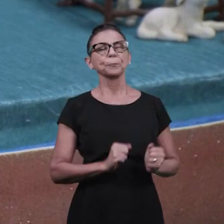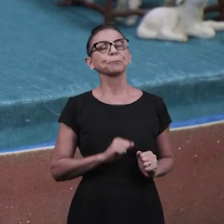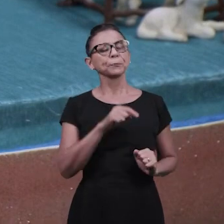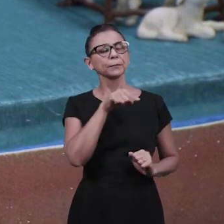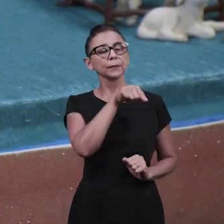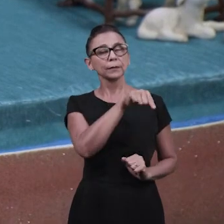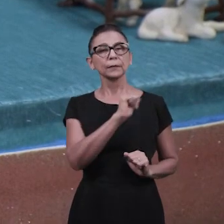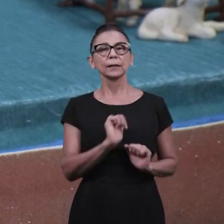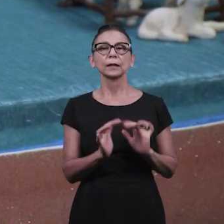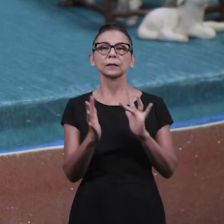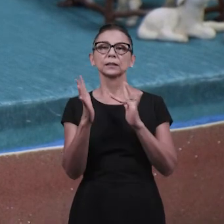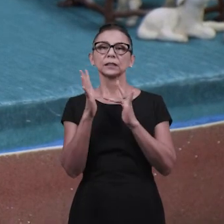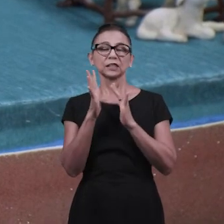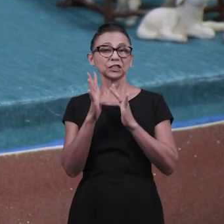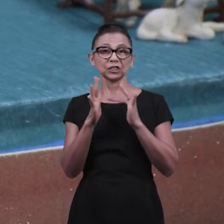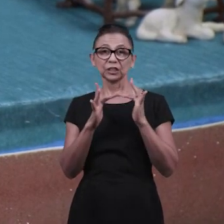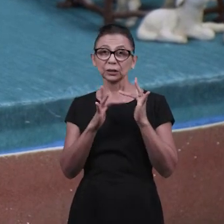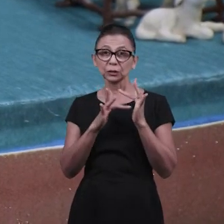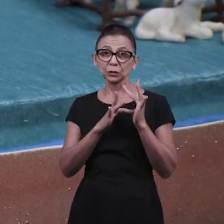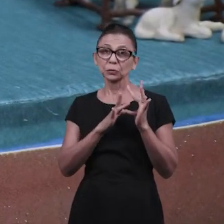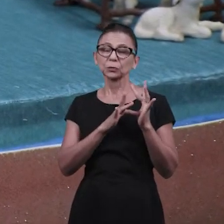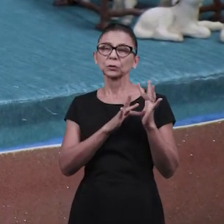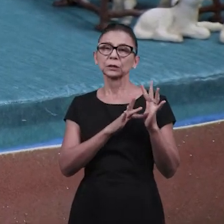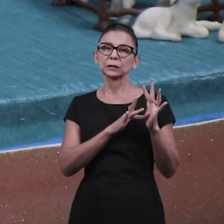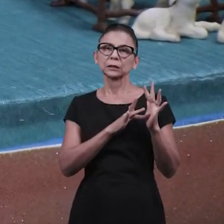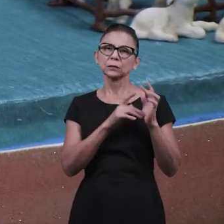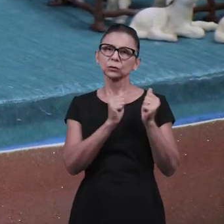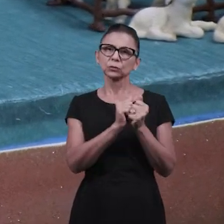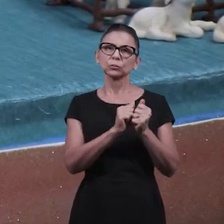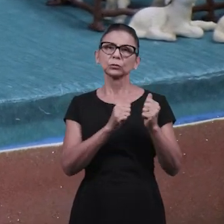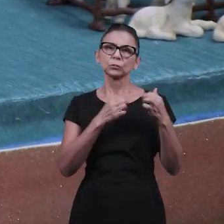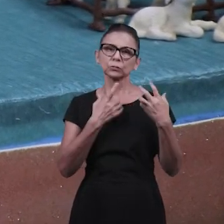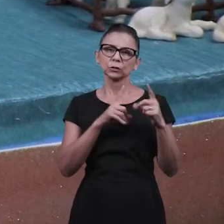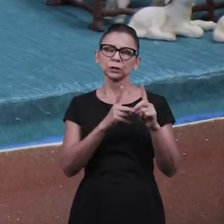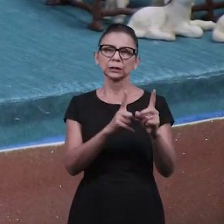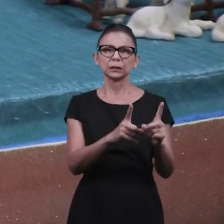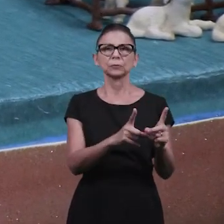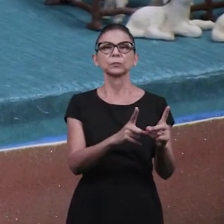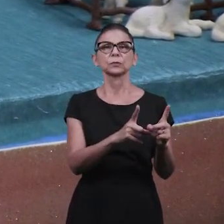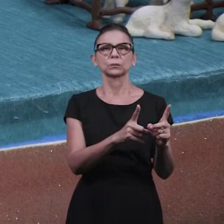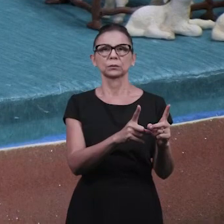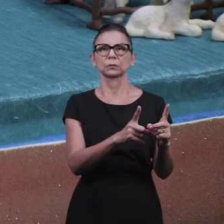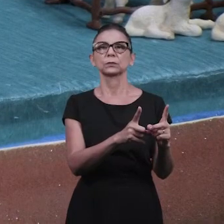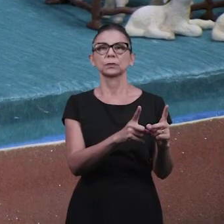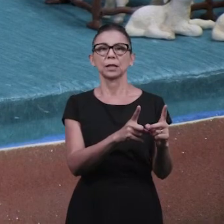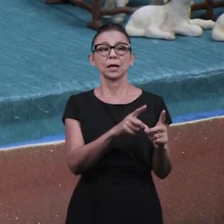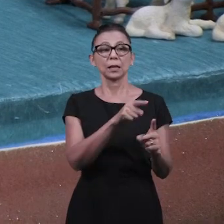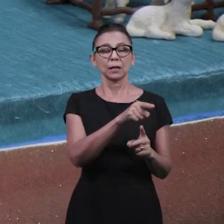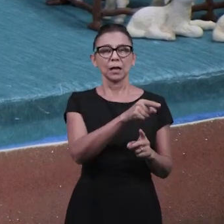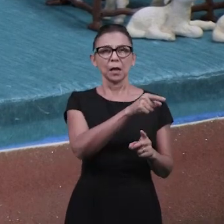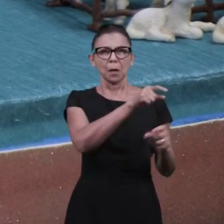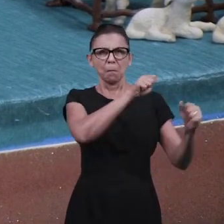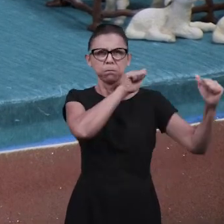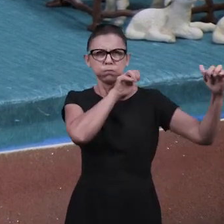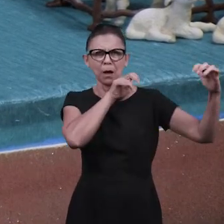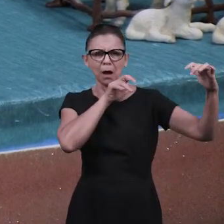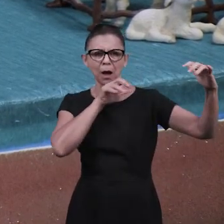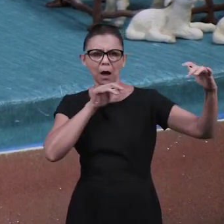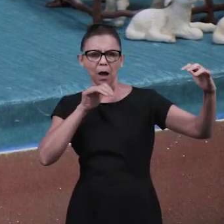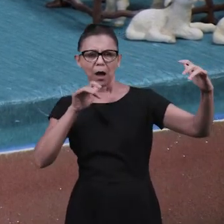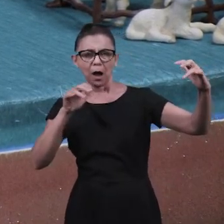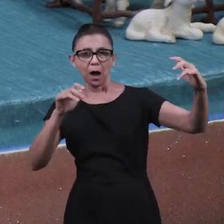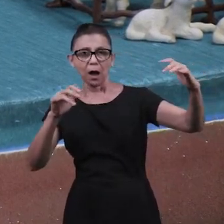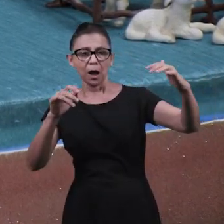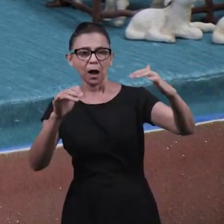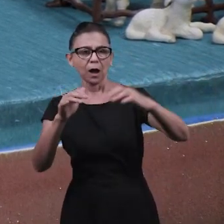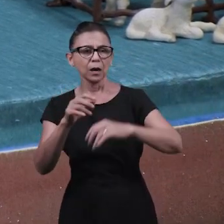E havia ali uma grande multidão, muitas pessoas. Vejam, e